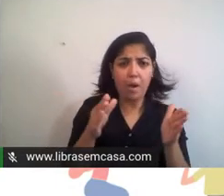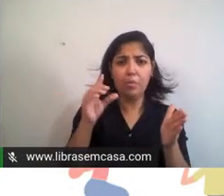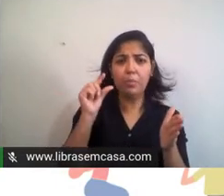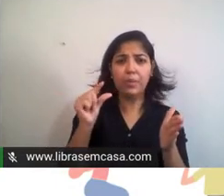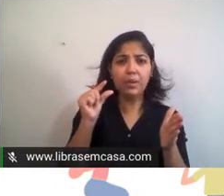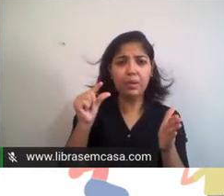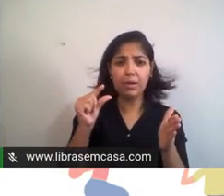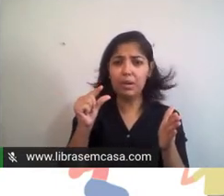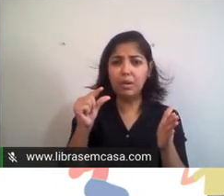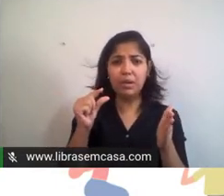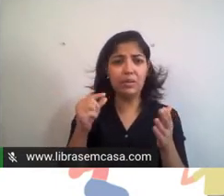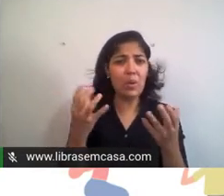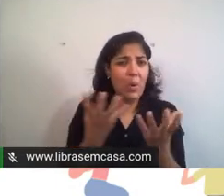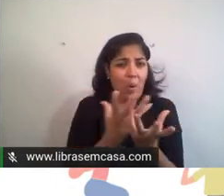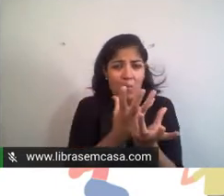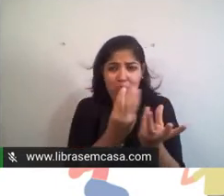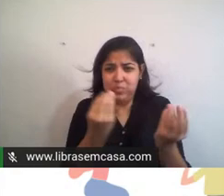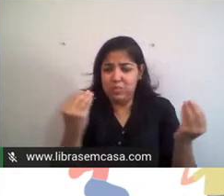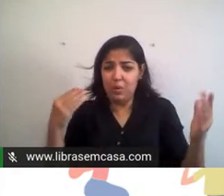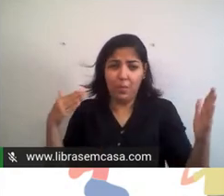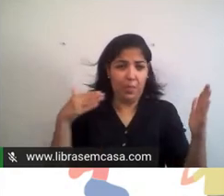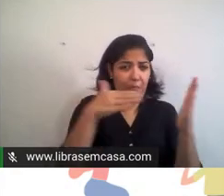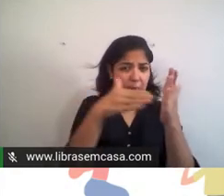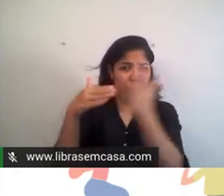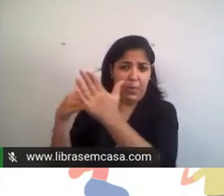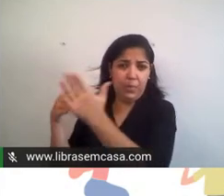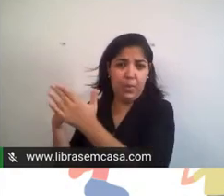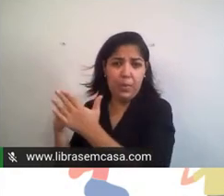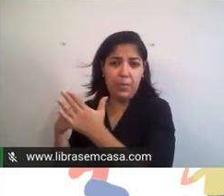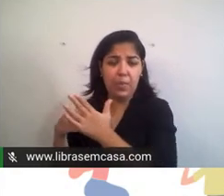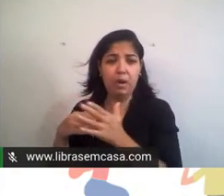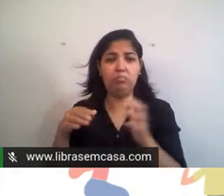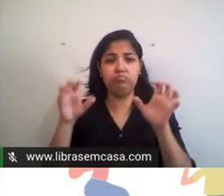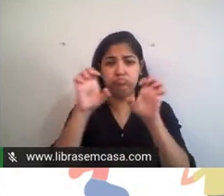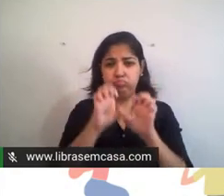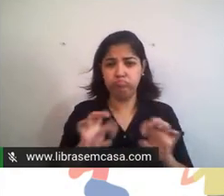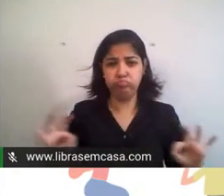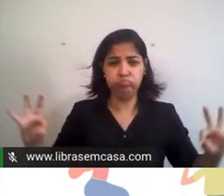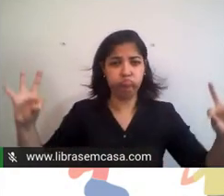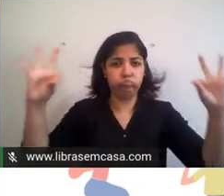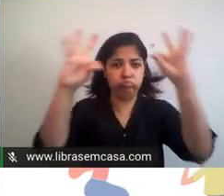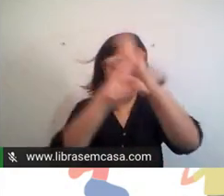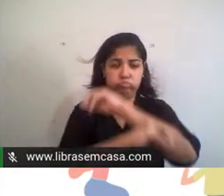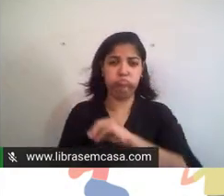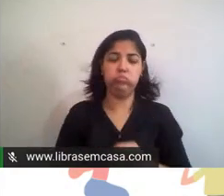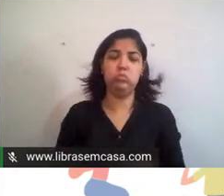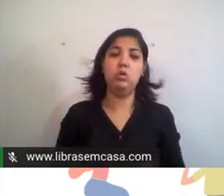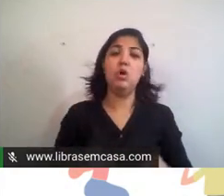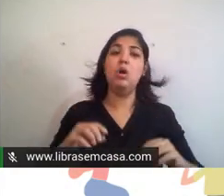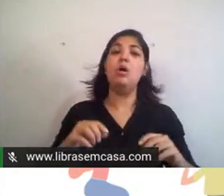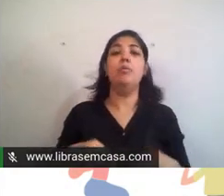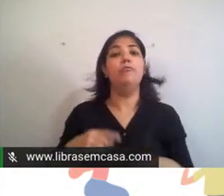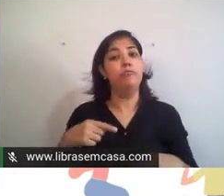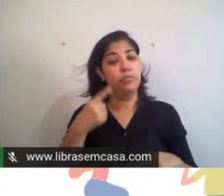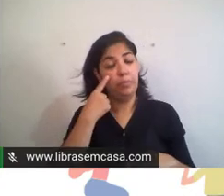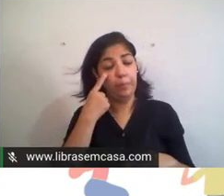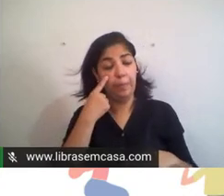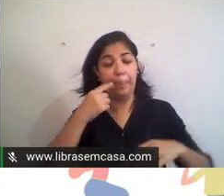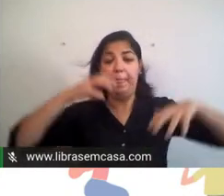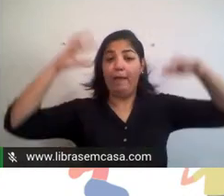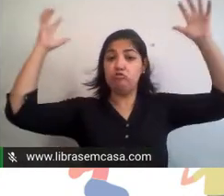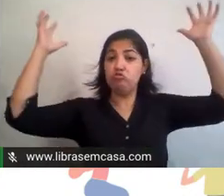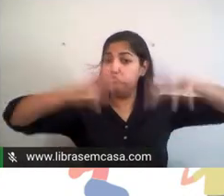quantidade enorme de impactos no ecossistema. Primeiro, alterações no padrão de chuva, que é essencial para a agricultura,